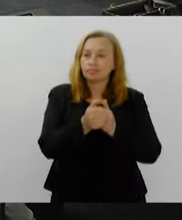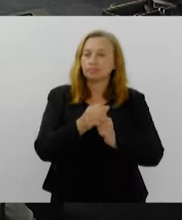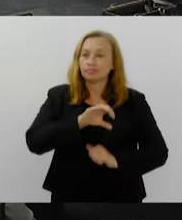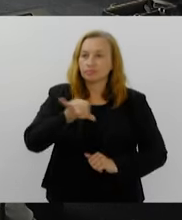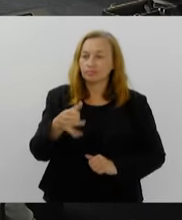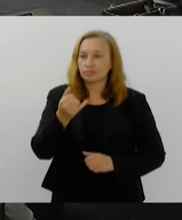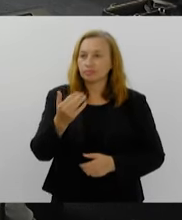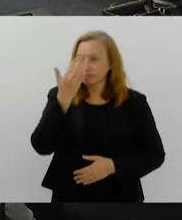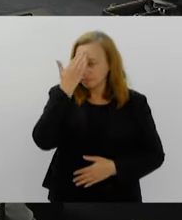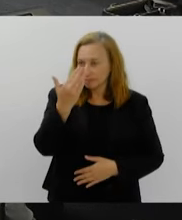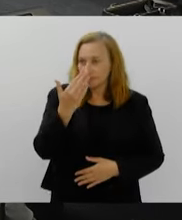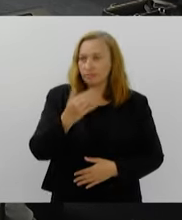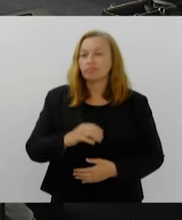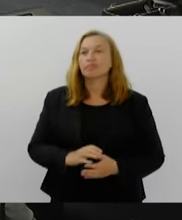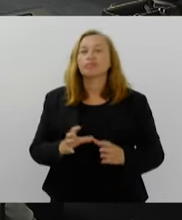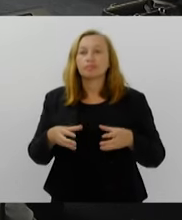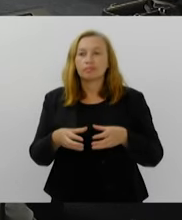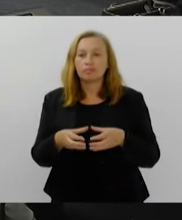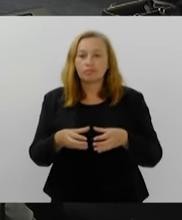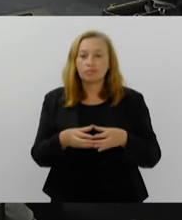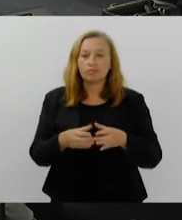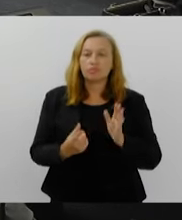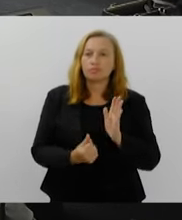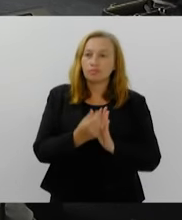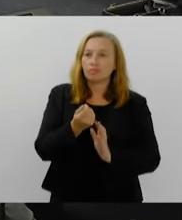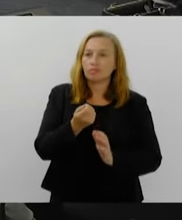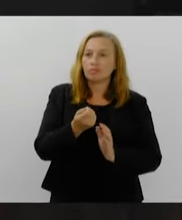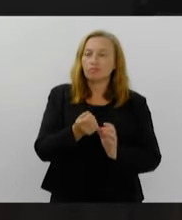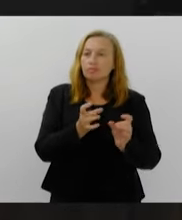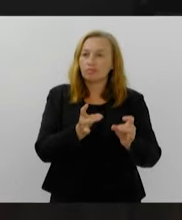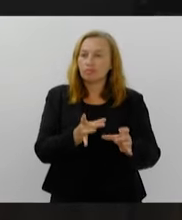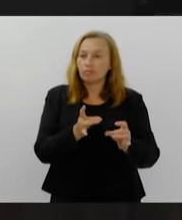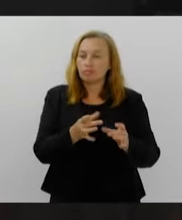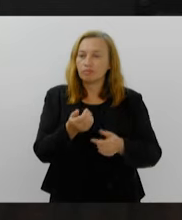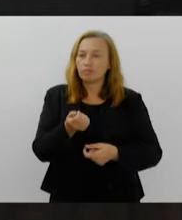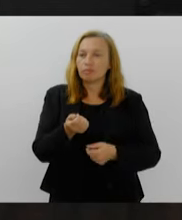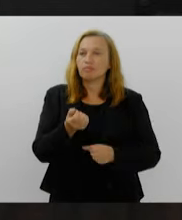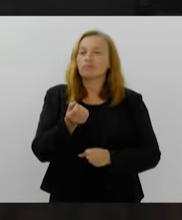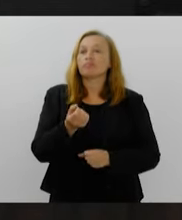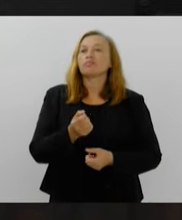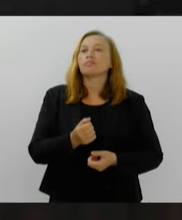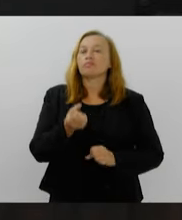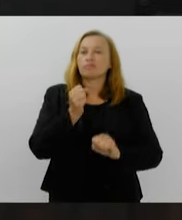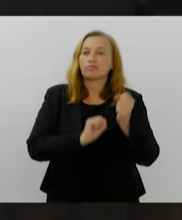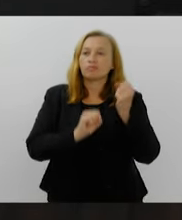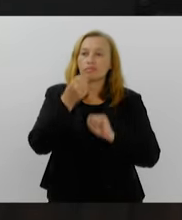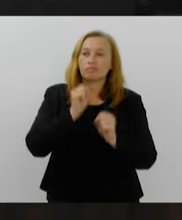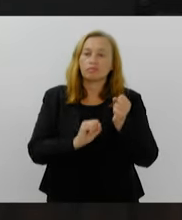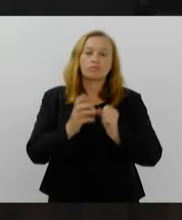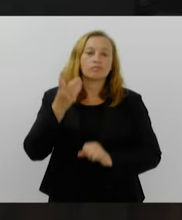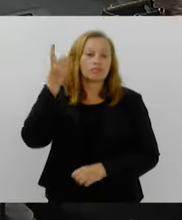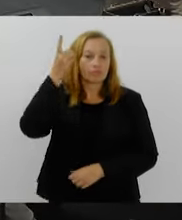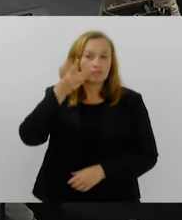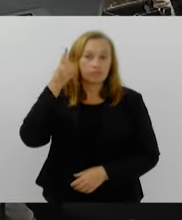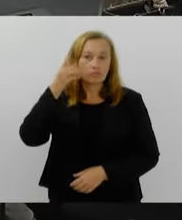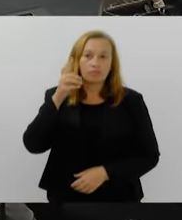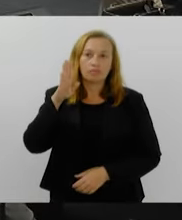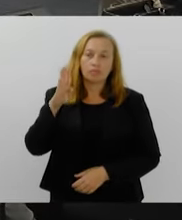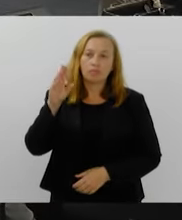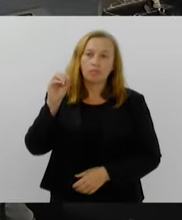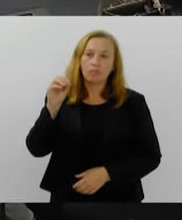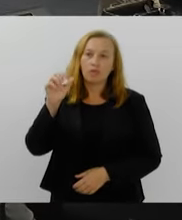CJ presente obrigado pela comissão de Economia indústria com nosso querido Deputado Bruno boaro por